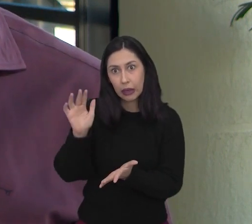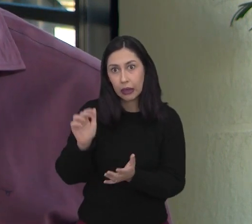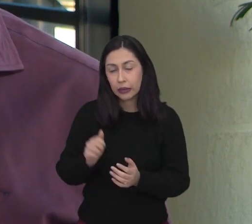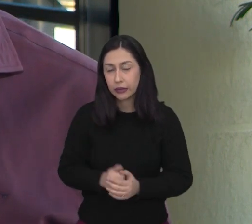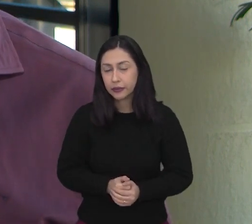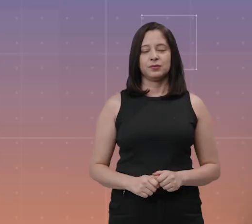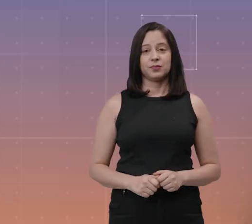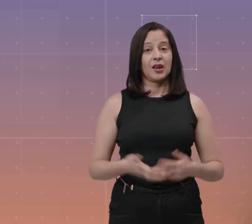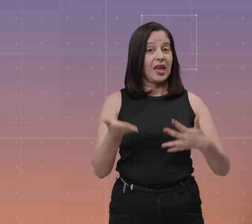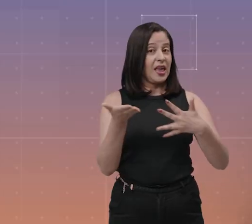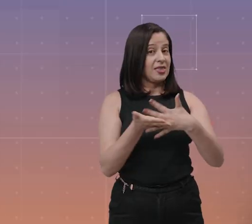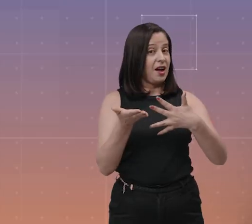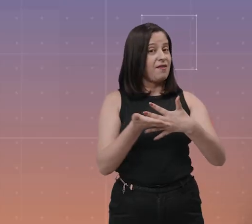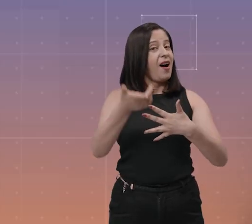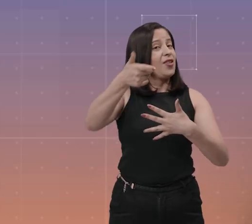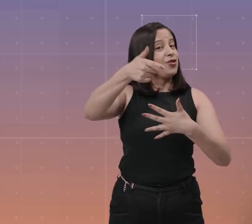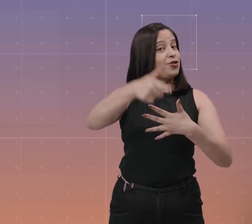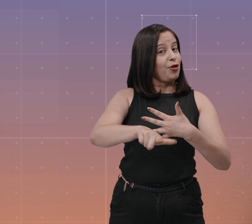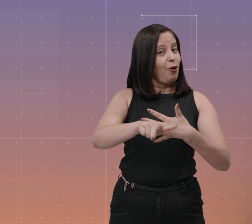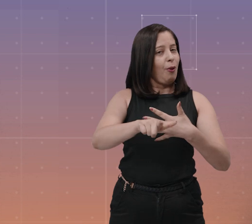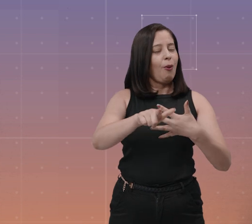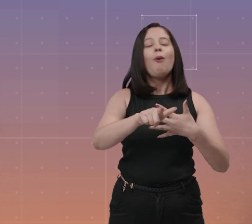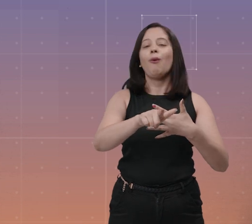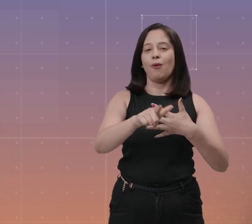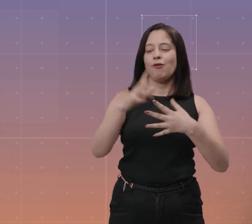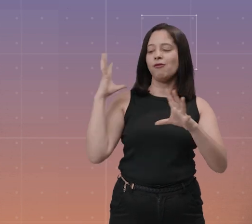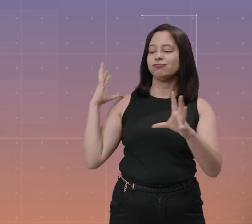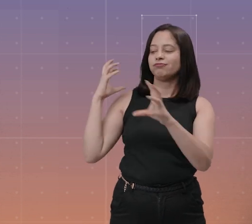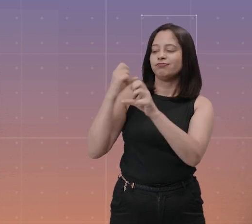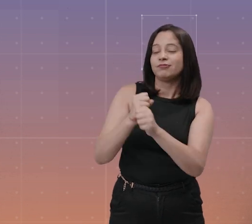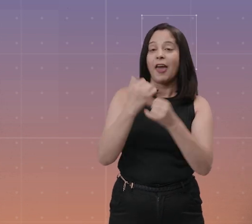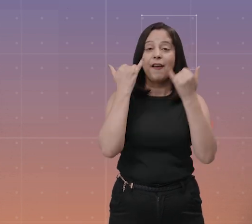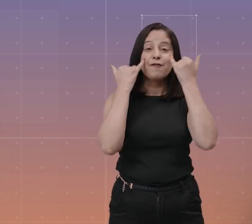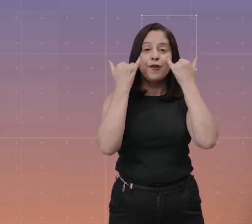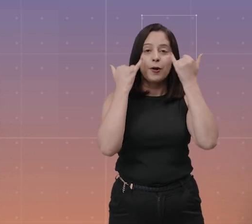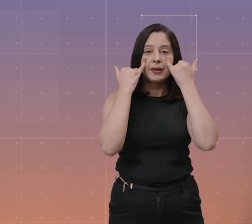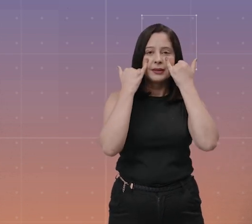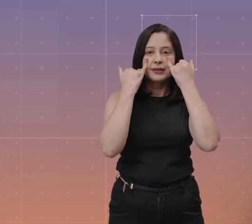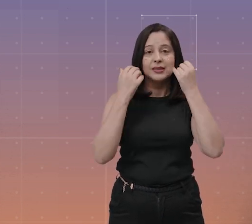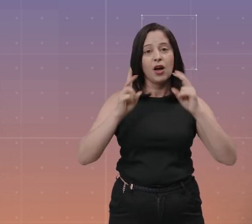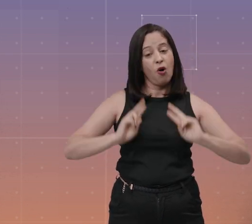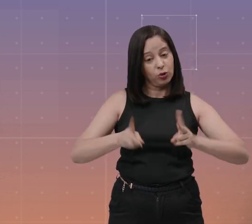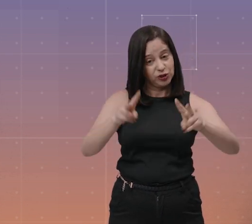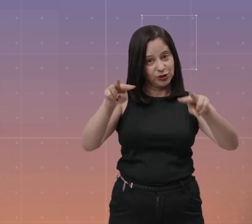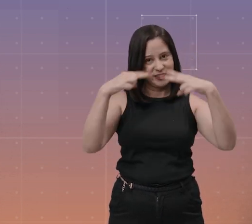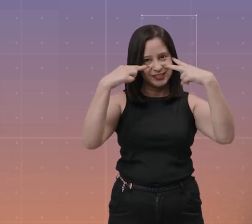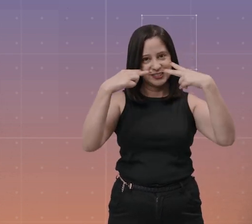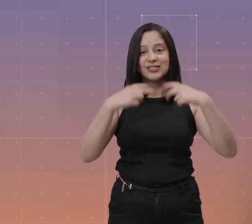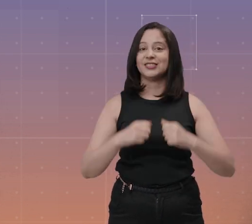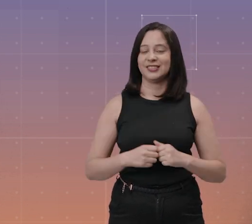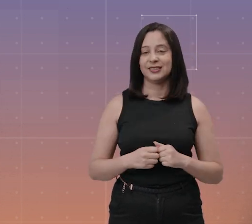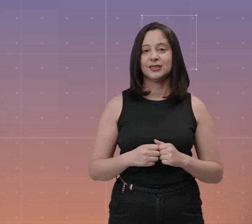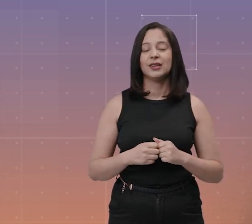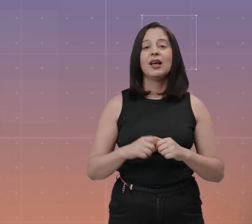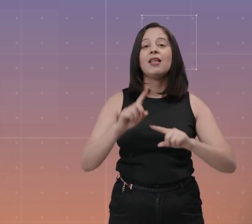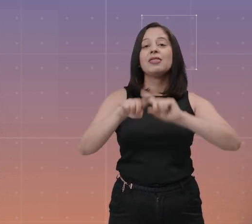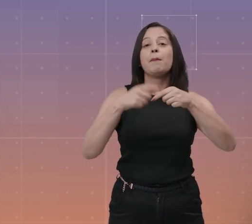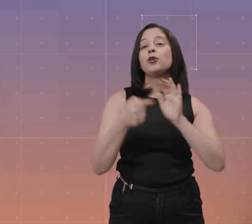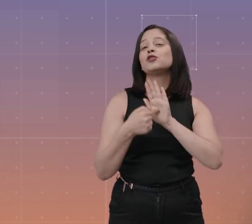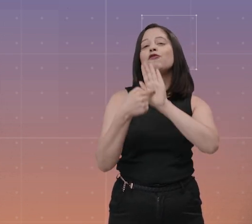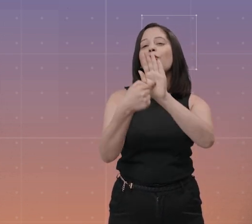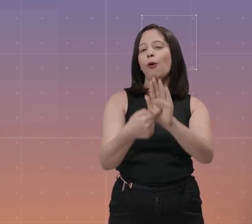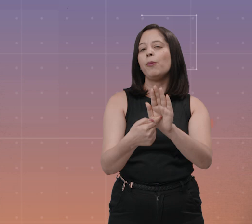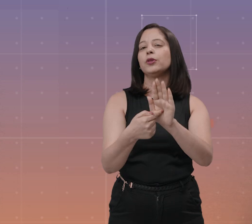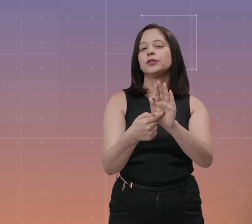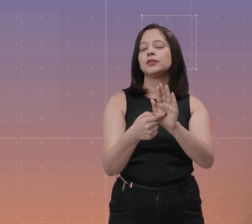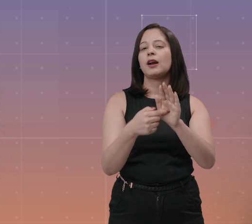alto para ele. Hora do intervalo aqui na retrospectiva do Boletim Legislativo. Não saia daí, daqui a pouco a gente